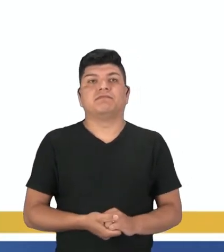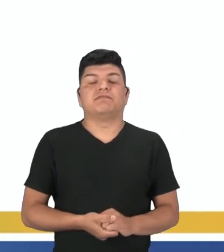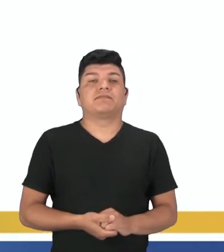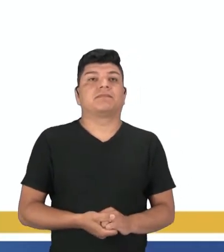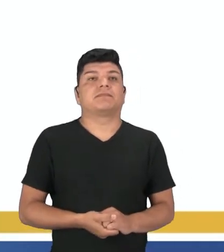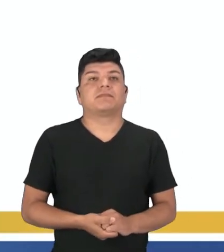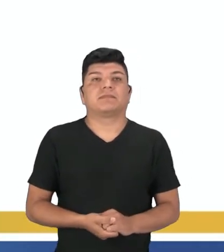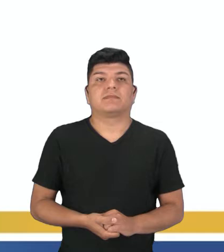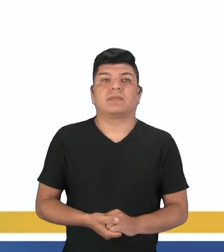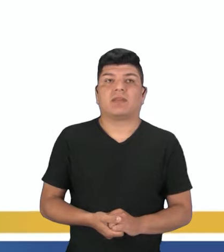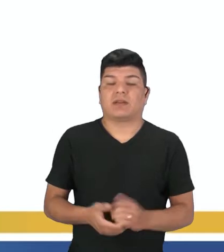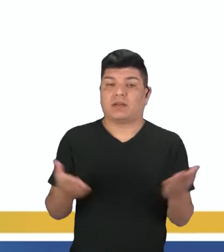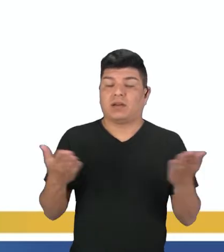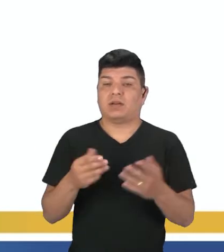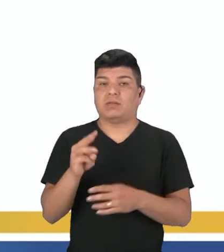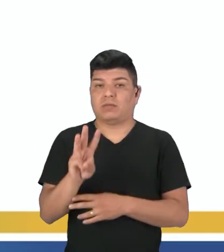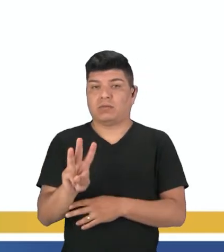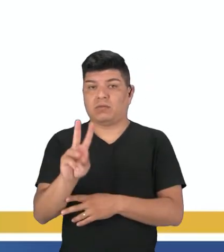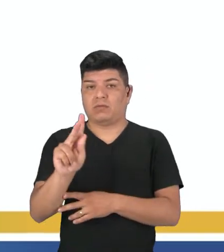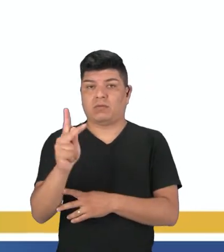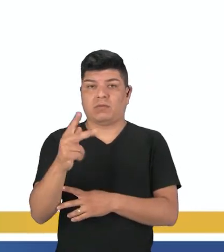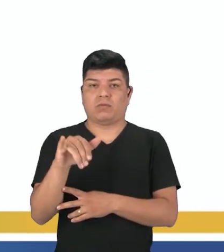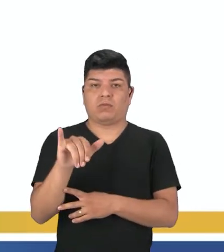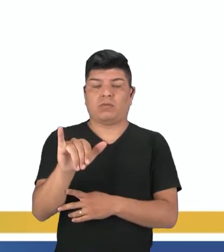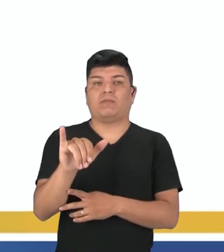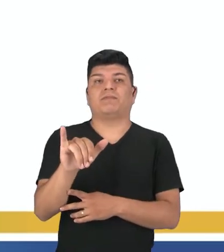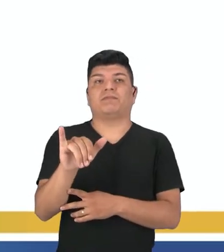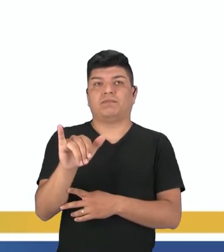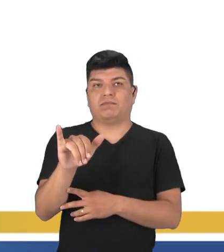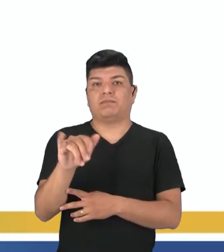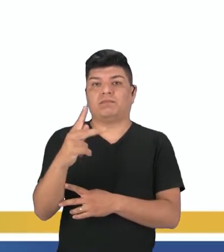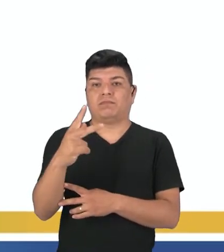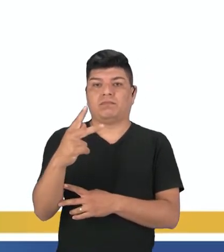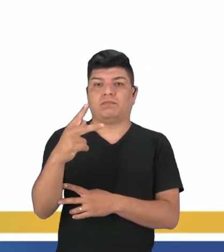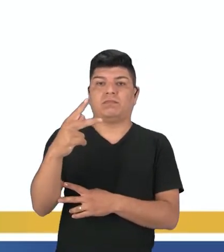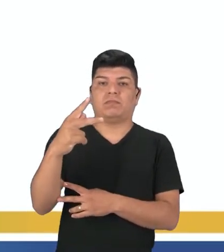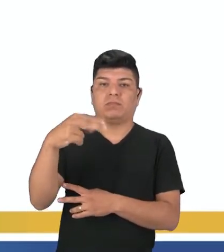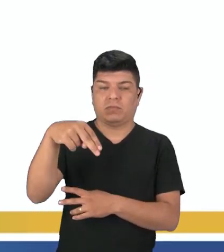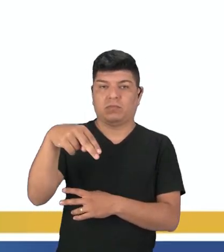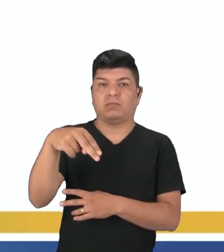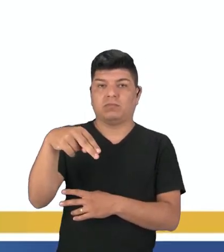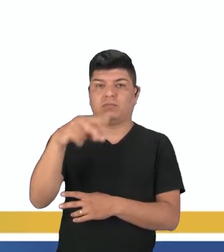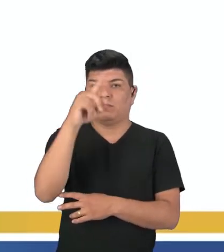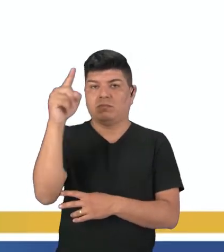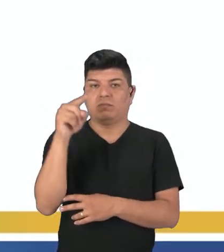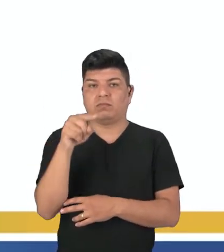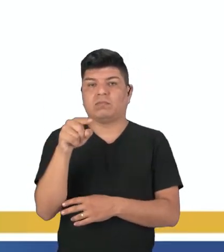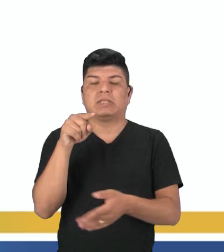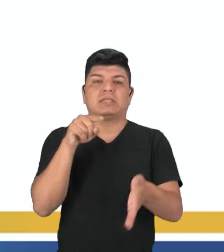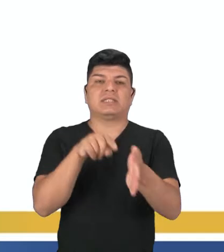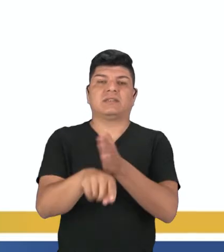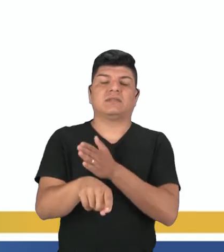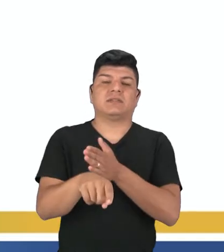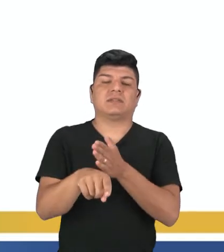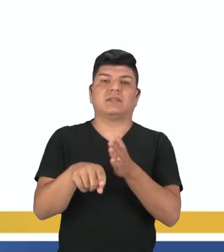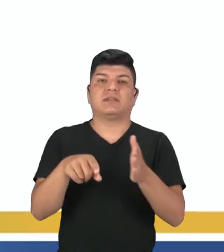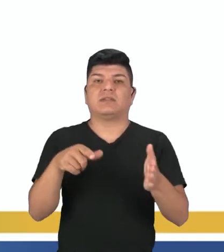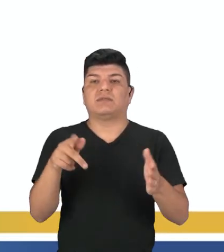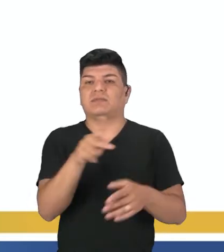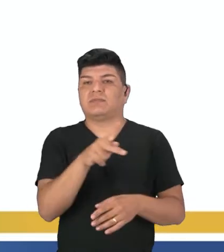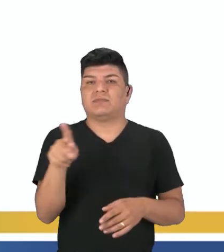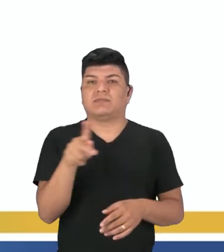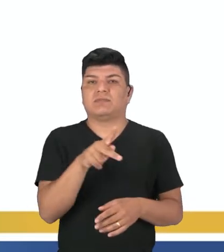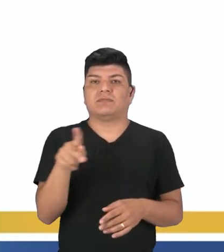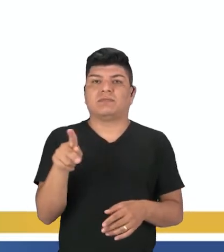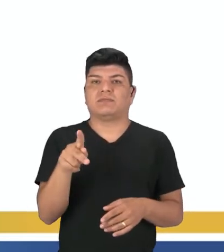Vamos falar sobre o why. O why é o pronome interrogativo que a gente usa para fazer perguntas. E aí entra aquela grande questão, né, de teacher, porque